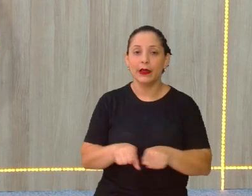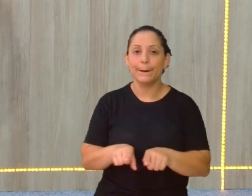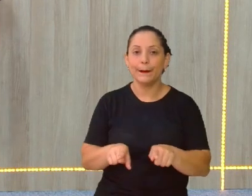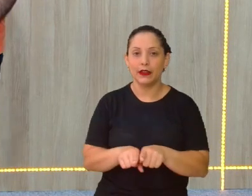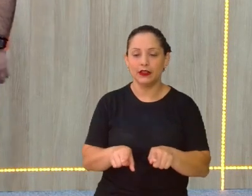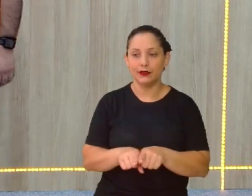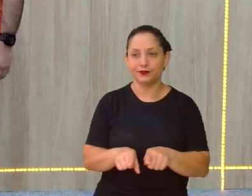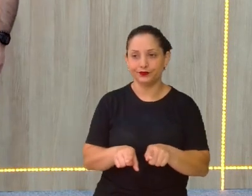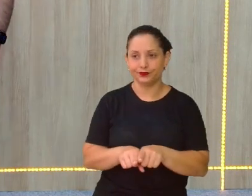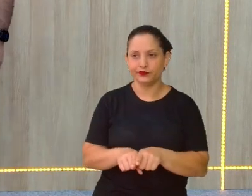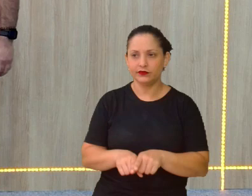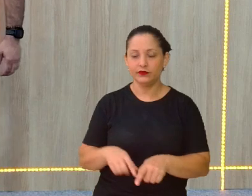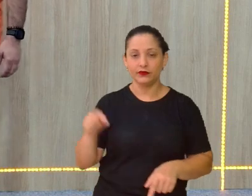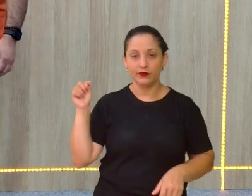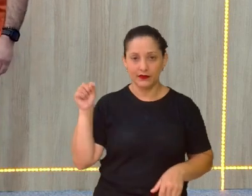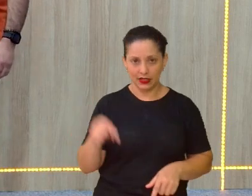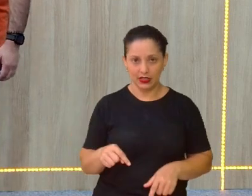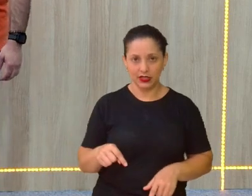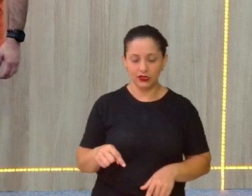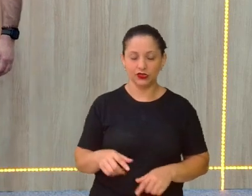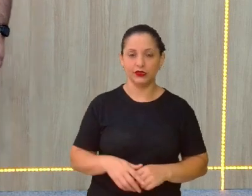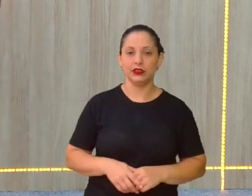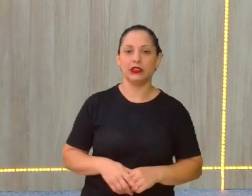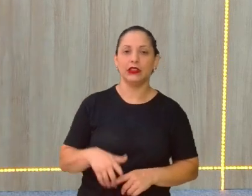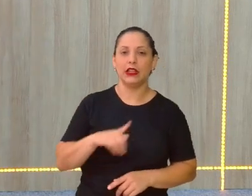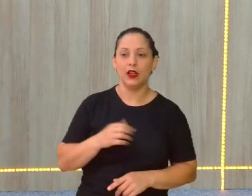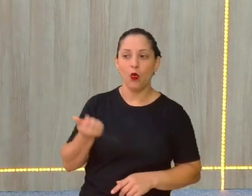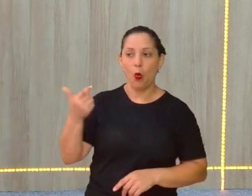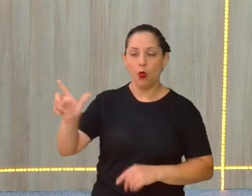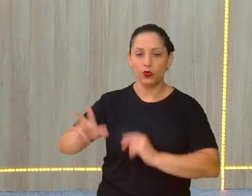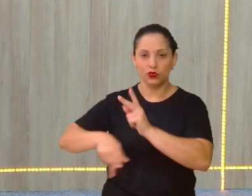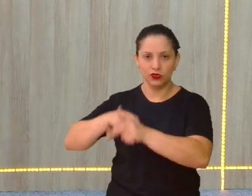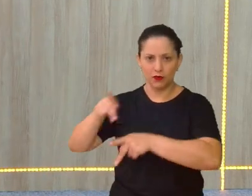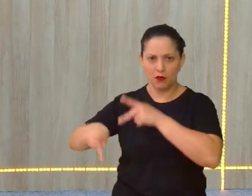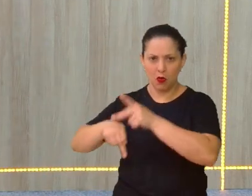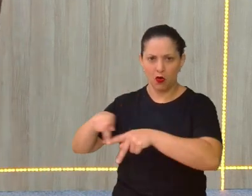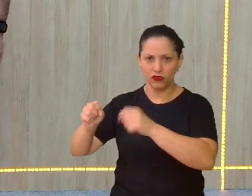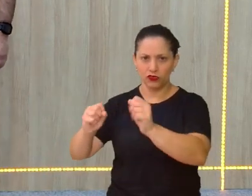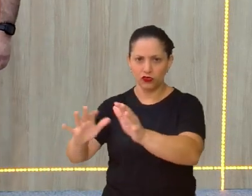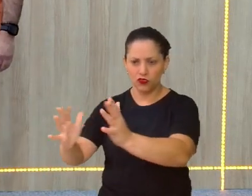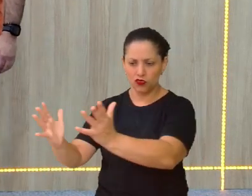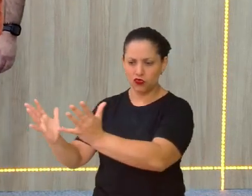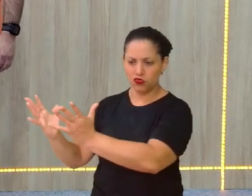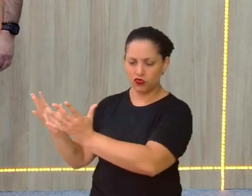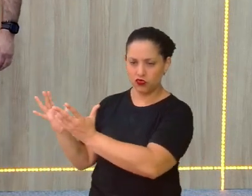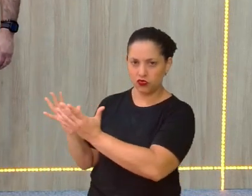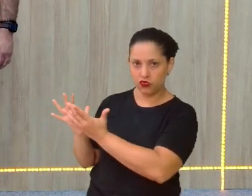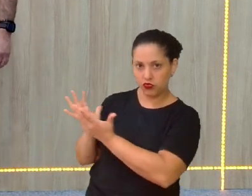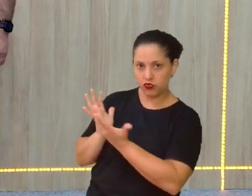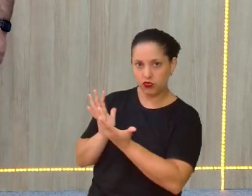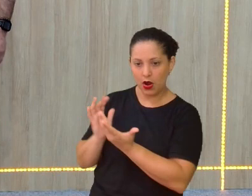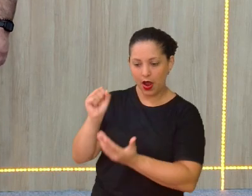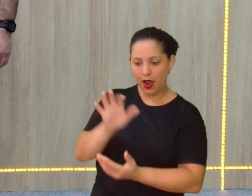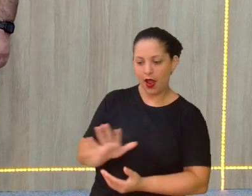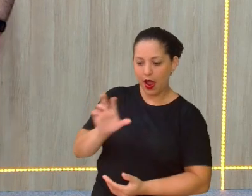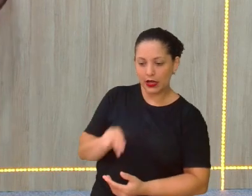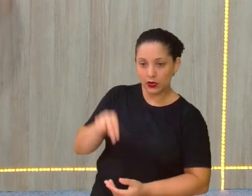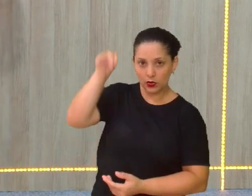né, os etruscos, né, eles ocupam a região do norte, invadem e ocupam a região